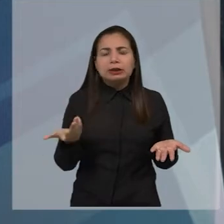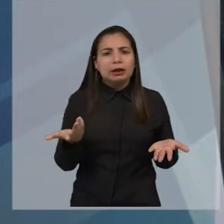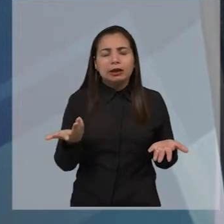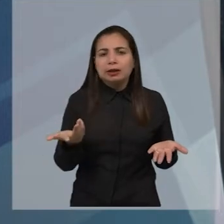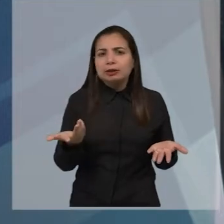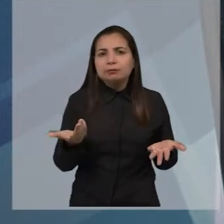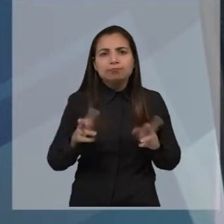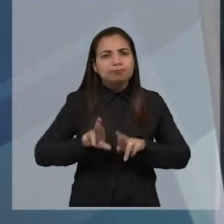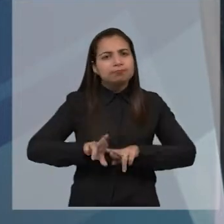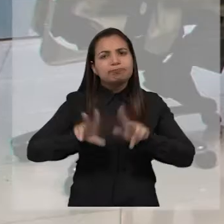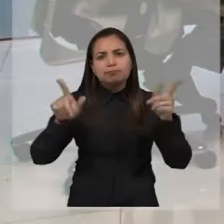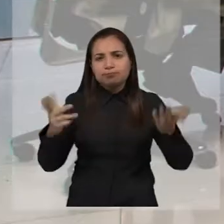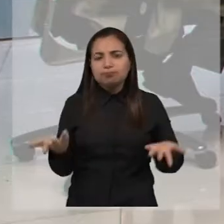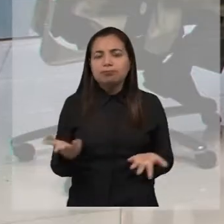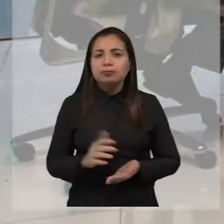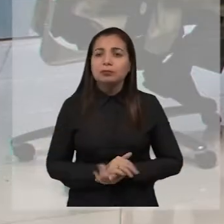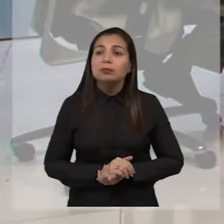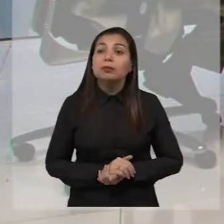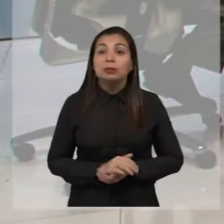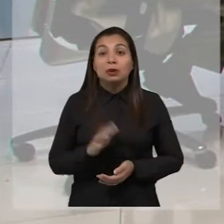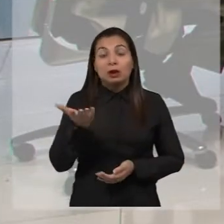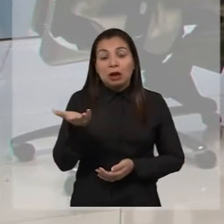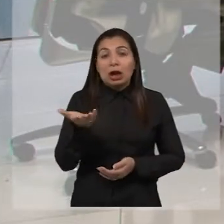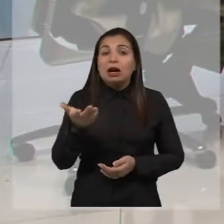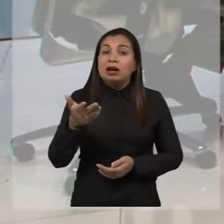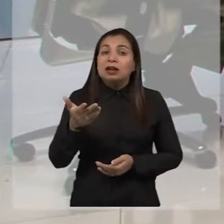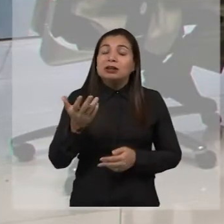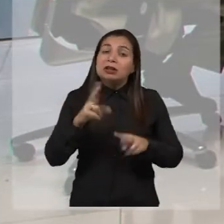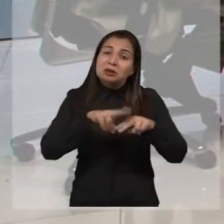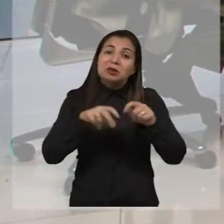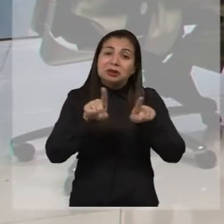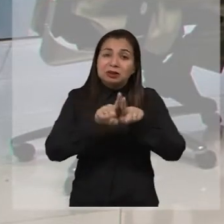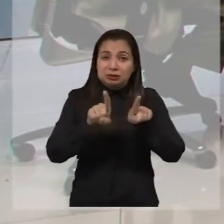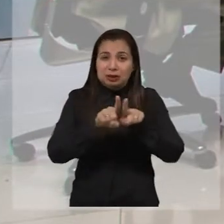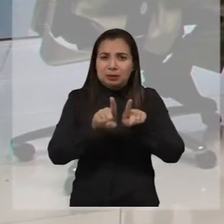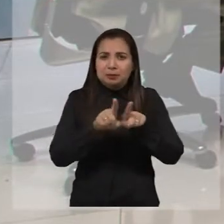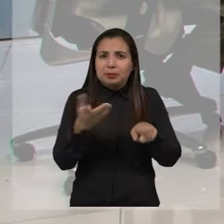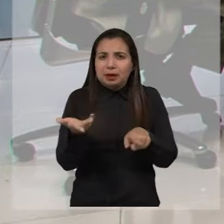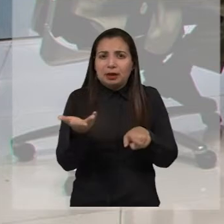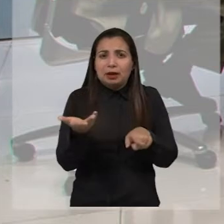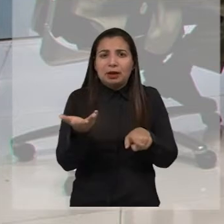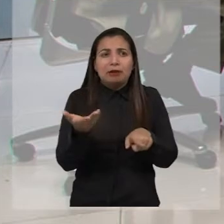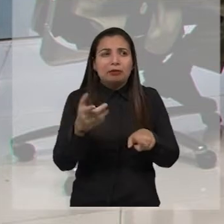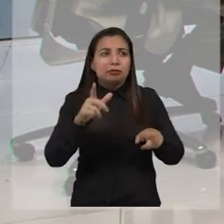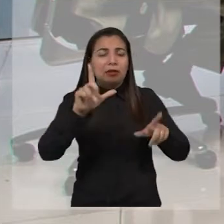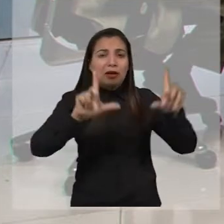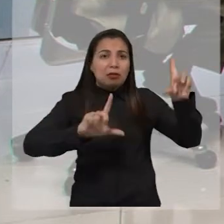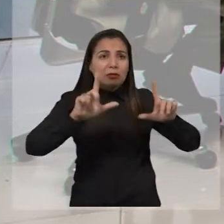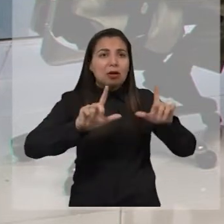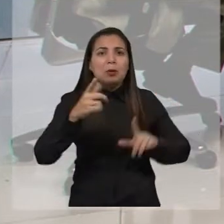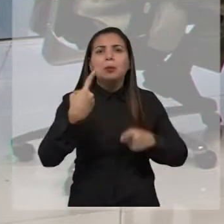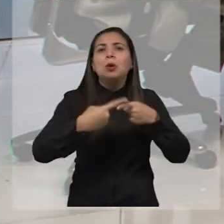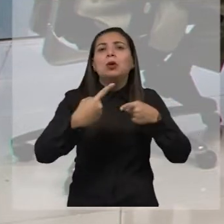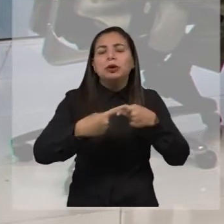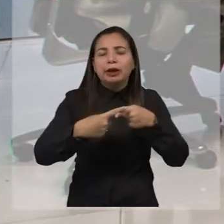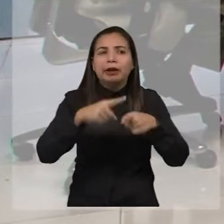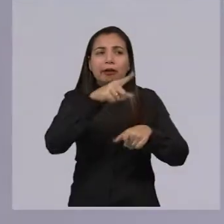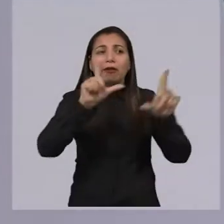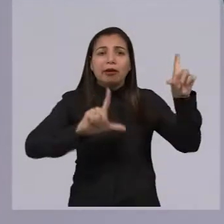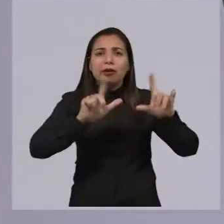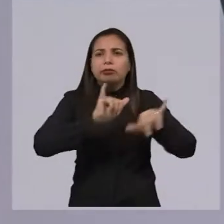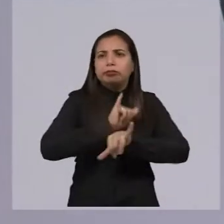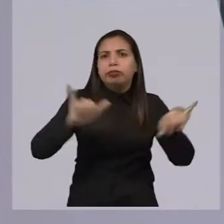O consumismo, né, Moreira? A mídia, esses meninos do morro começam a roubar porque querem ter o tênis que